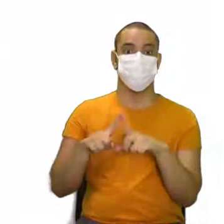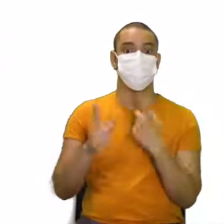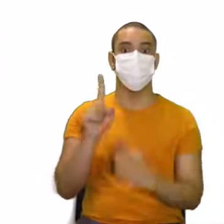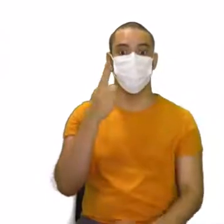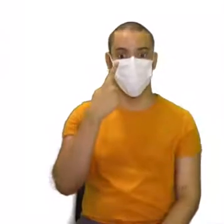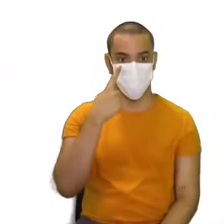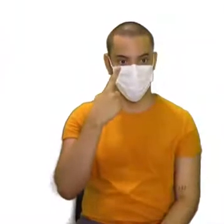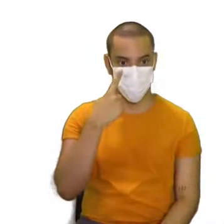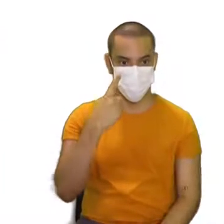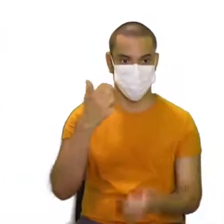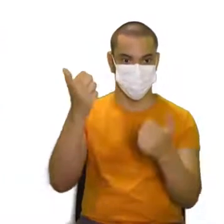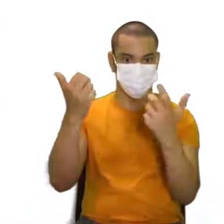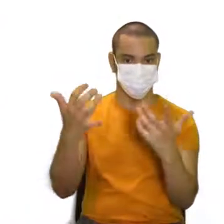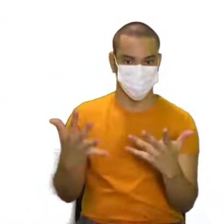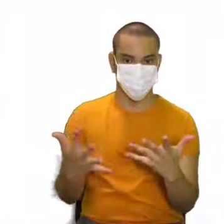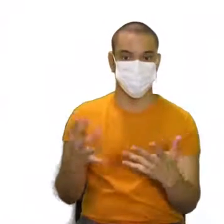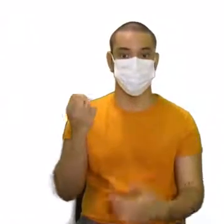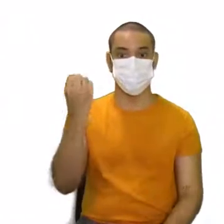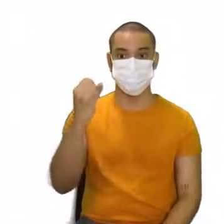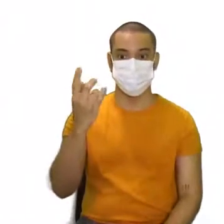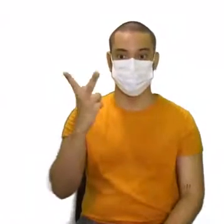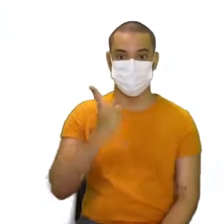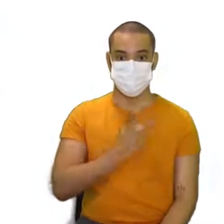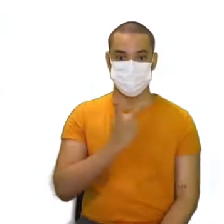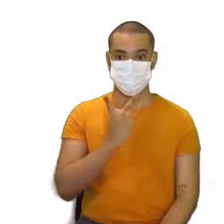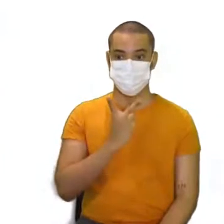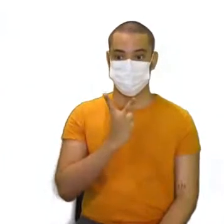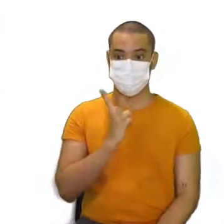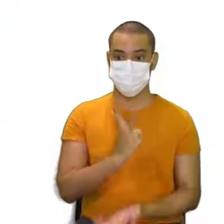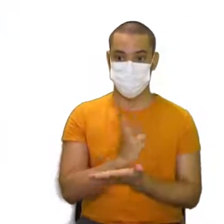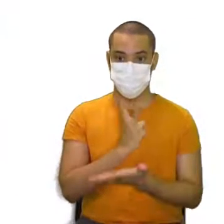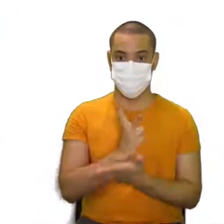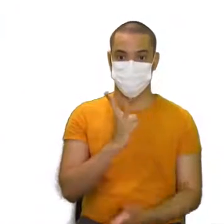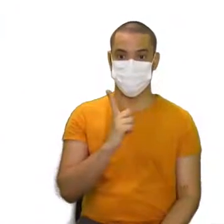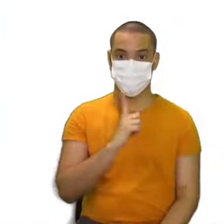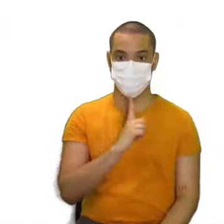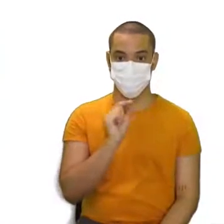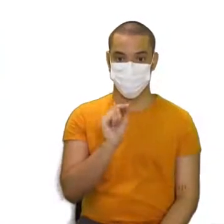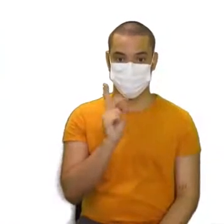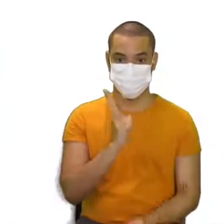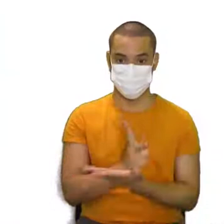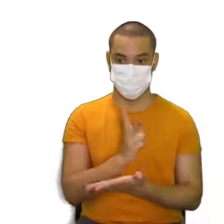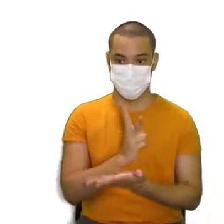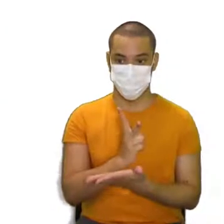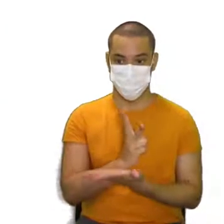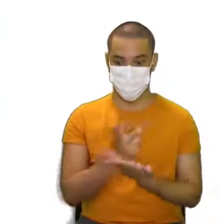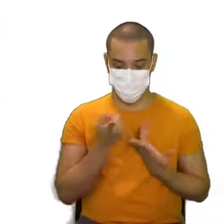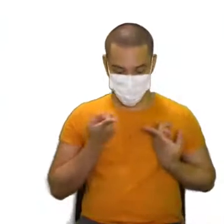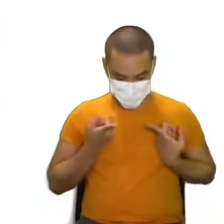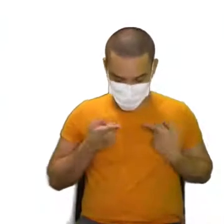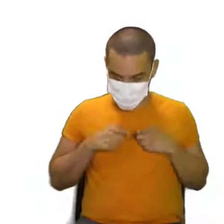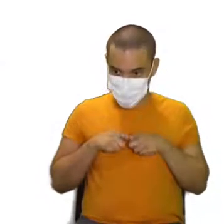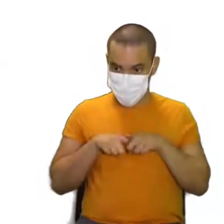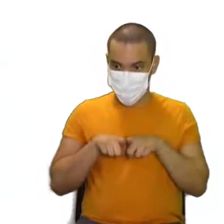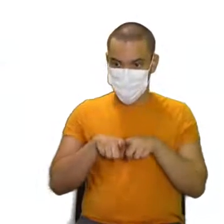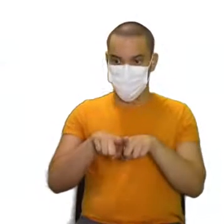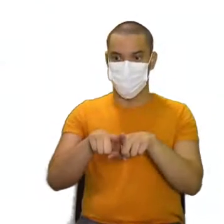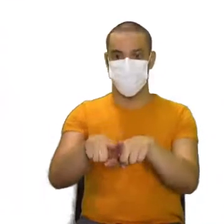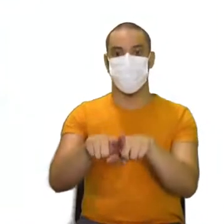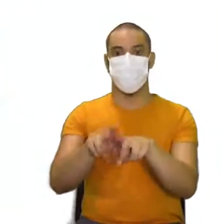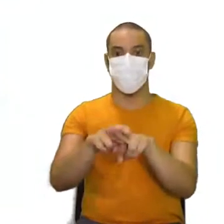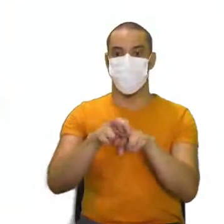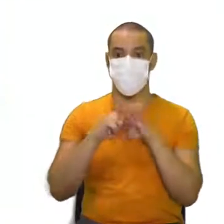falou assim é a carga se desloca na mesma ó na direção paralela então o que que acontece